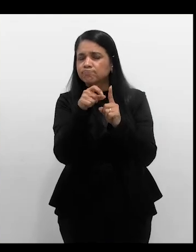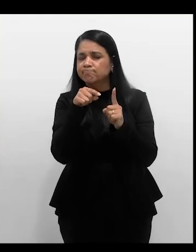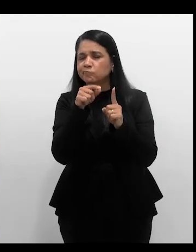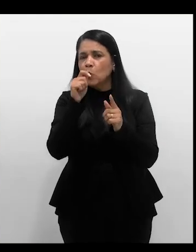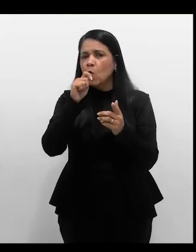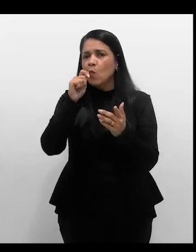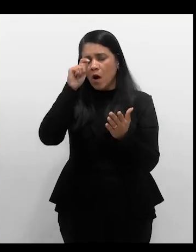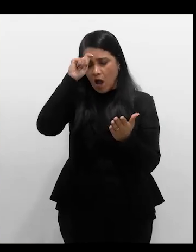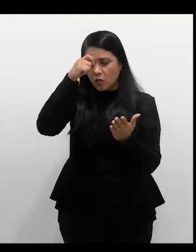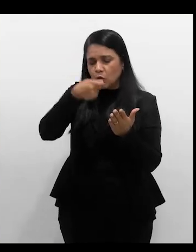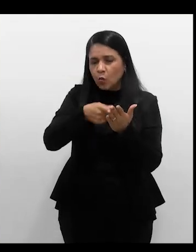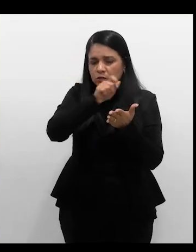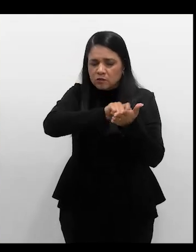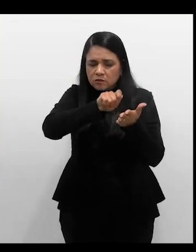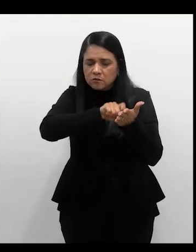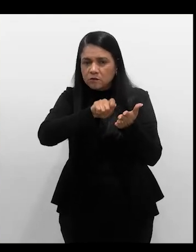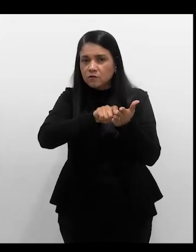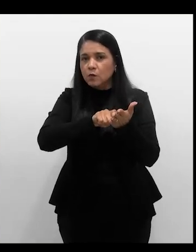de alguma